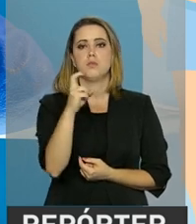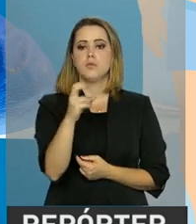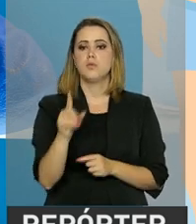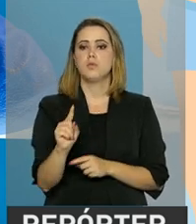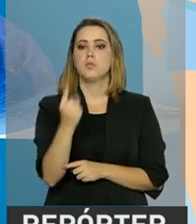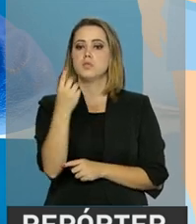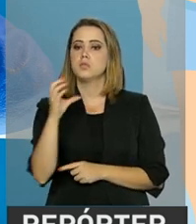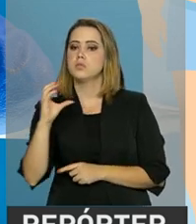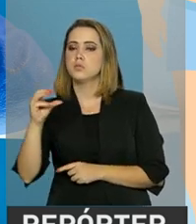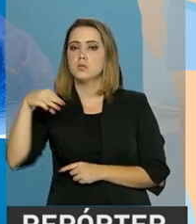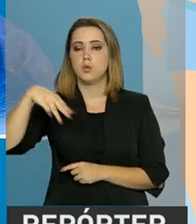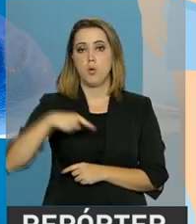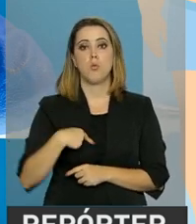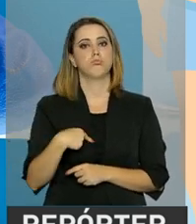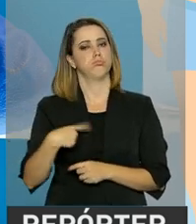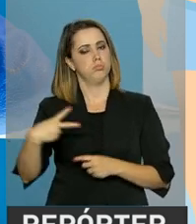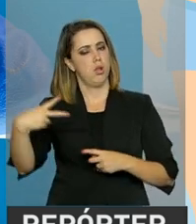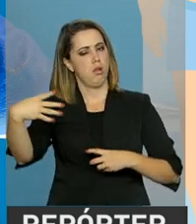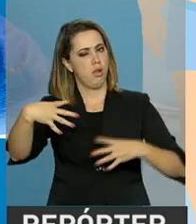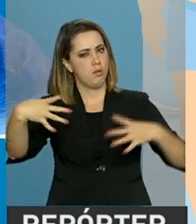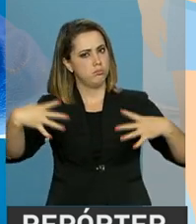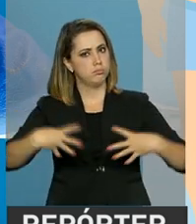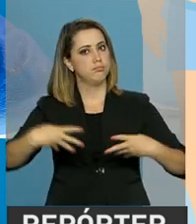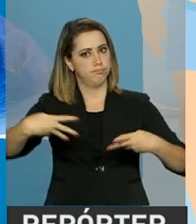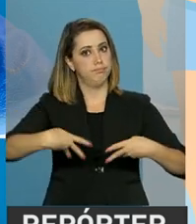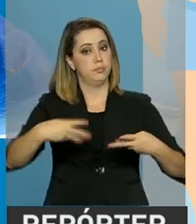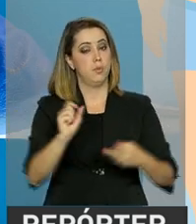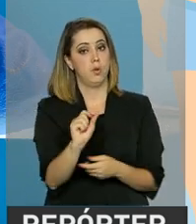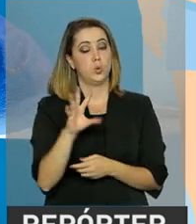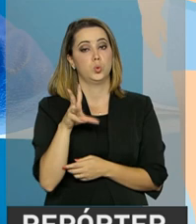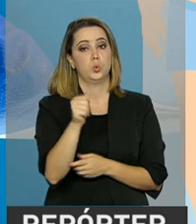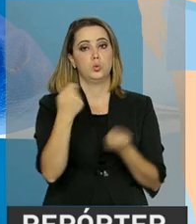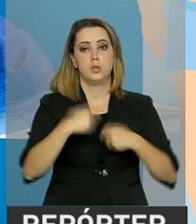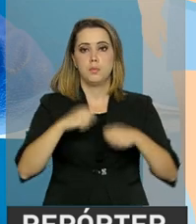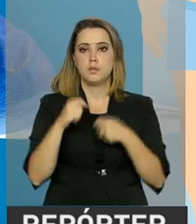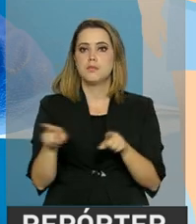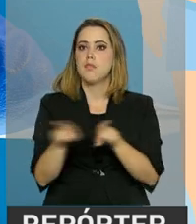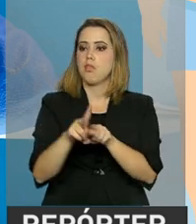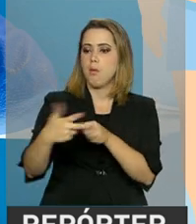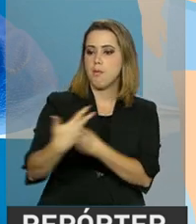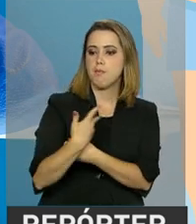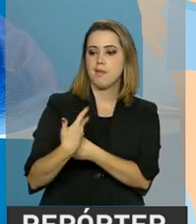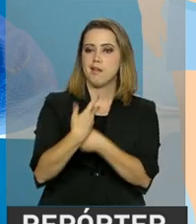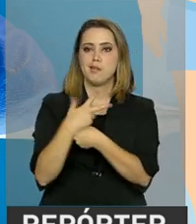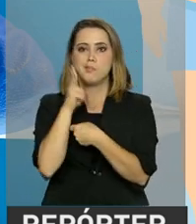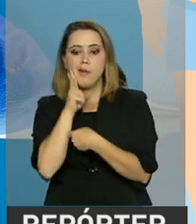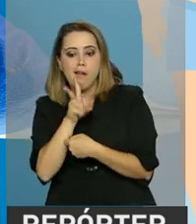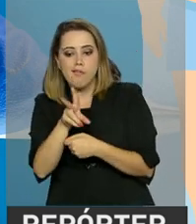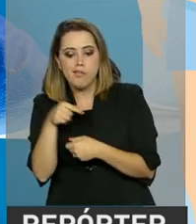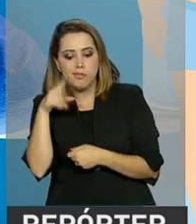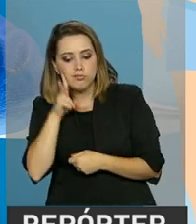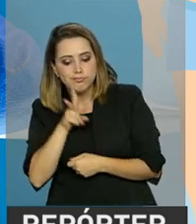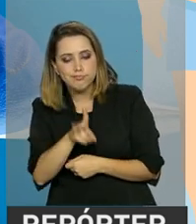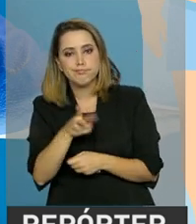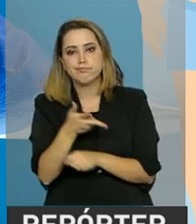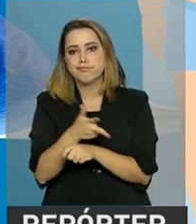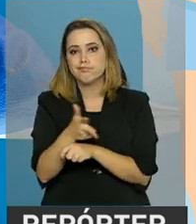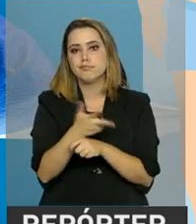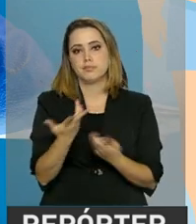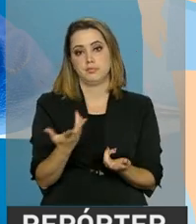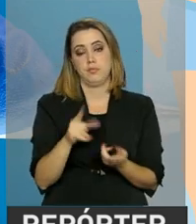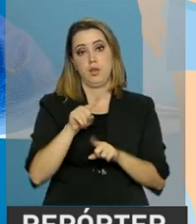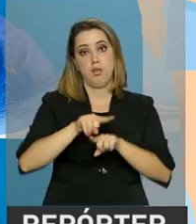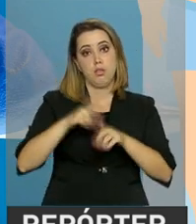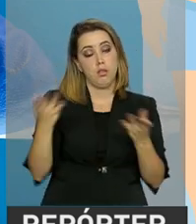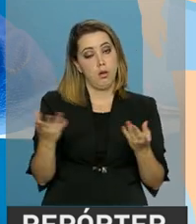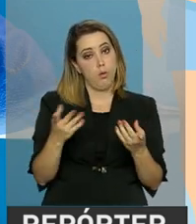introduz os instrumentos necessários para a operação, inclusive uma microcâmera para a visualização do estômago. Enquanto a